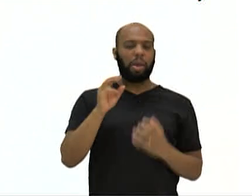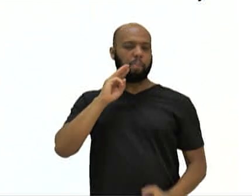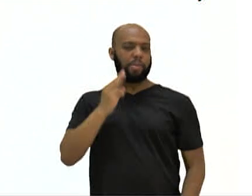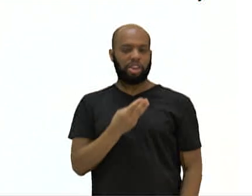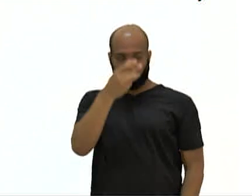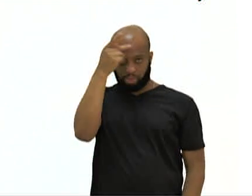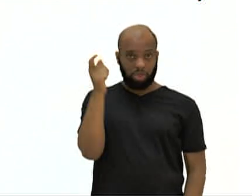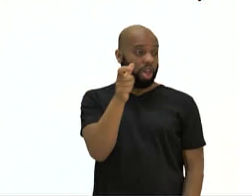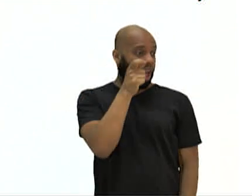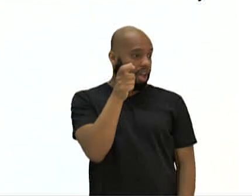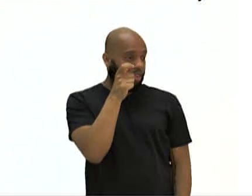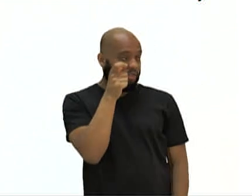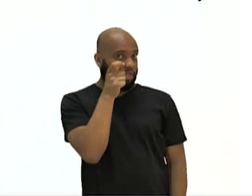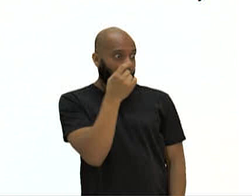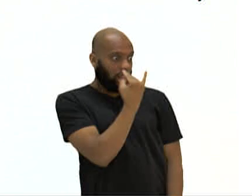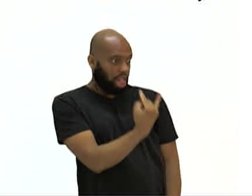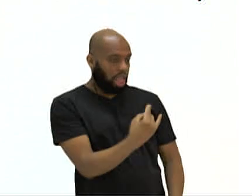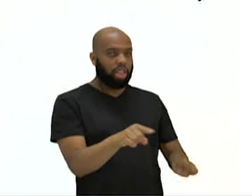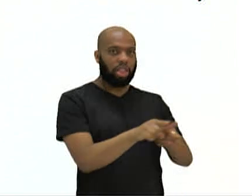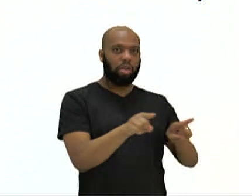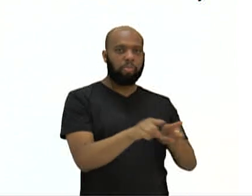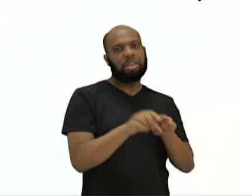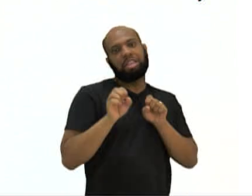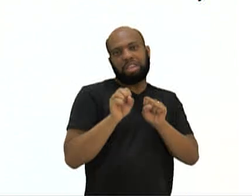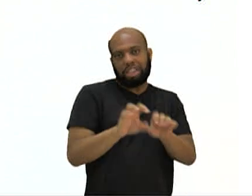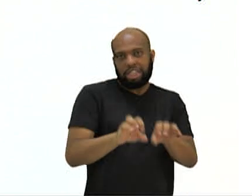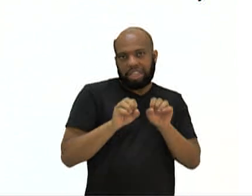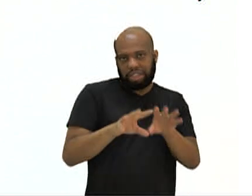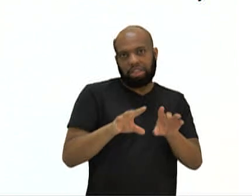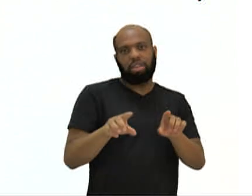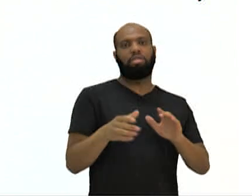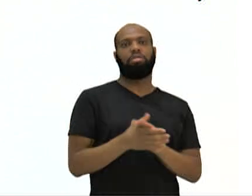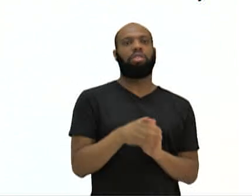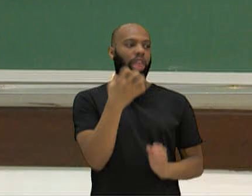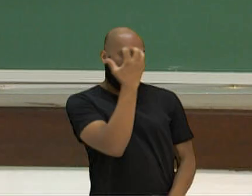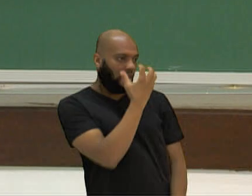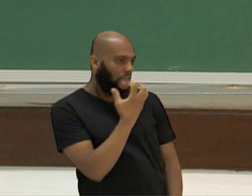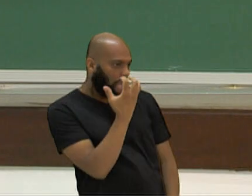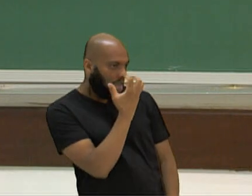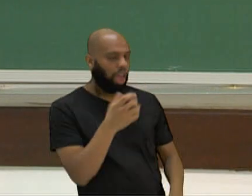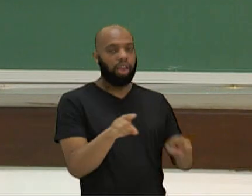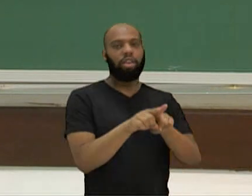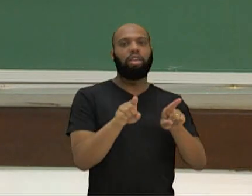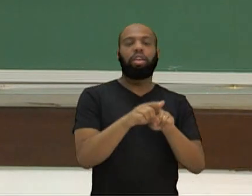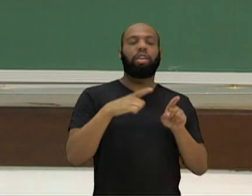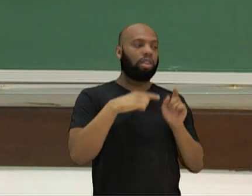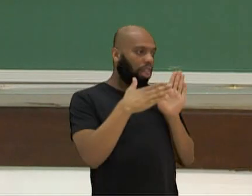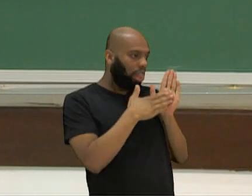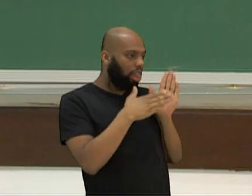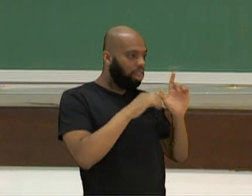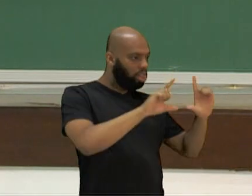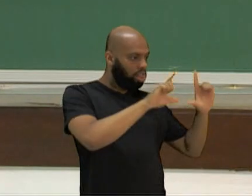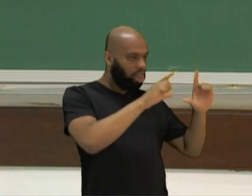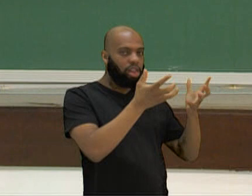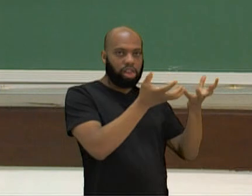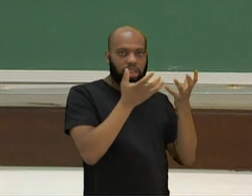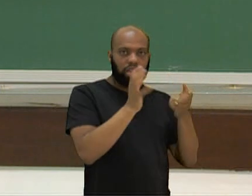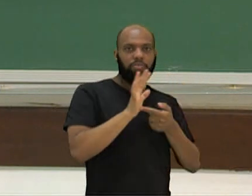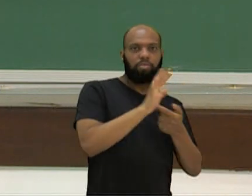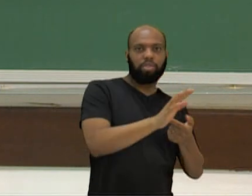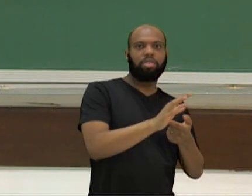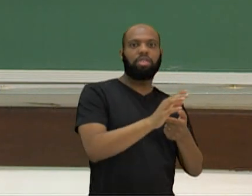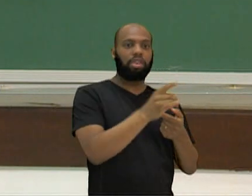informar, entreter e, eventualmente, educar. Então, é muito importante isso, as principais propostas, né? Entreter,